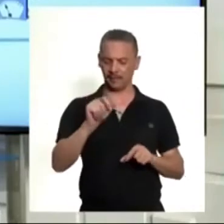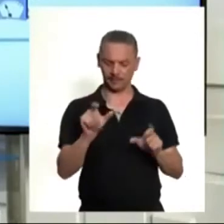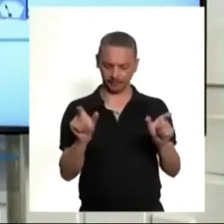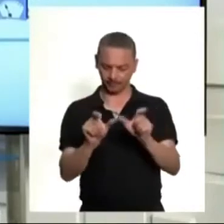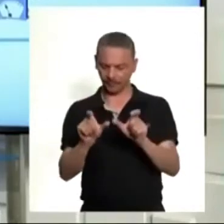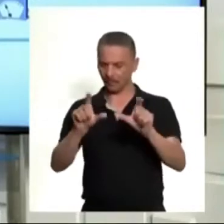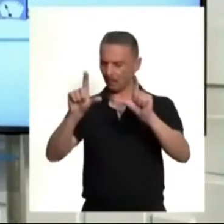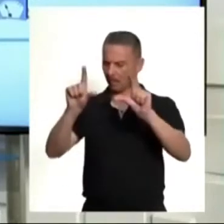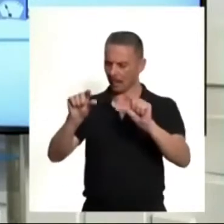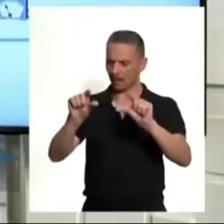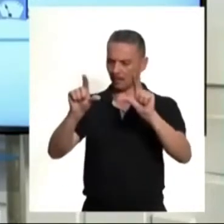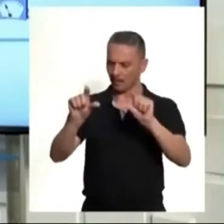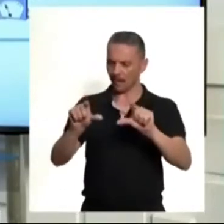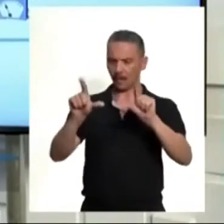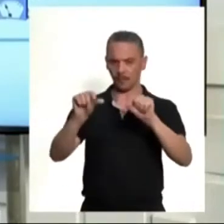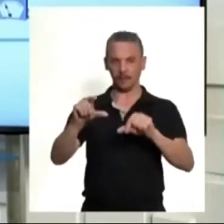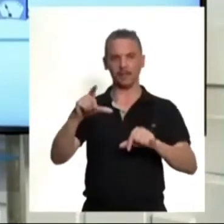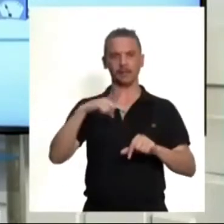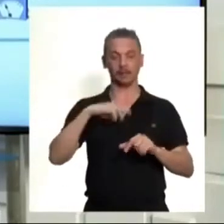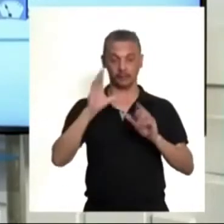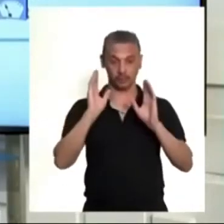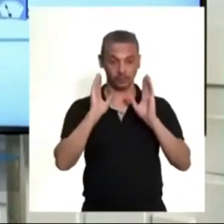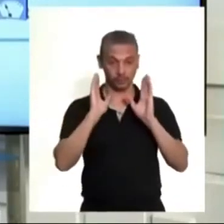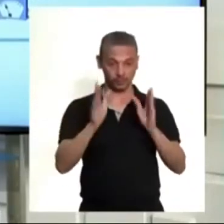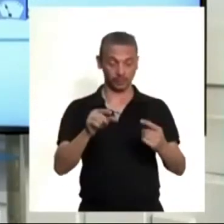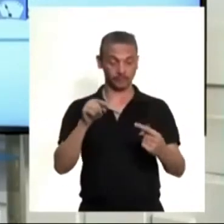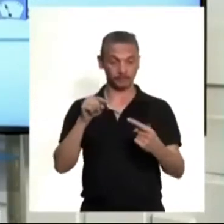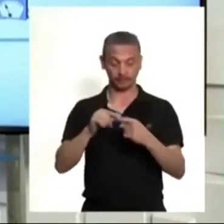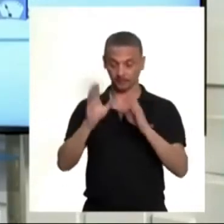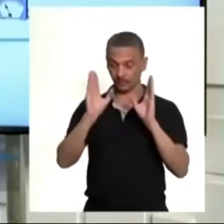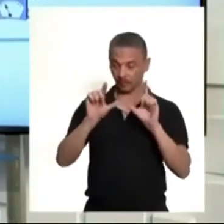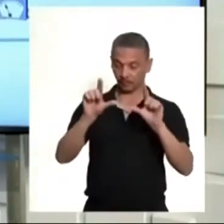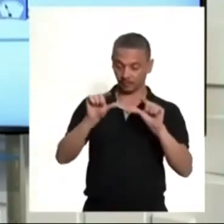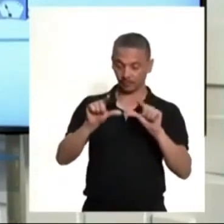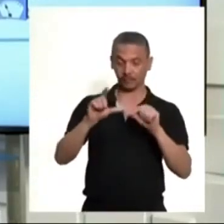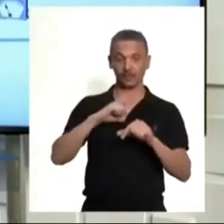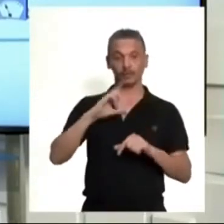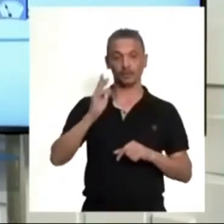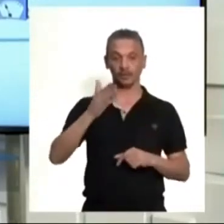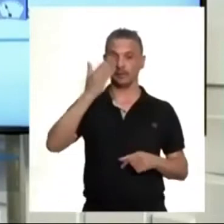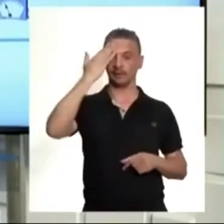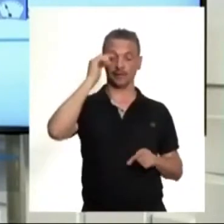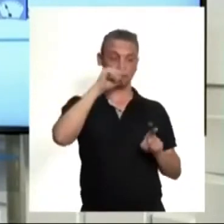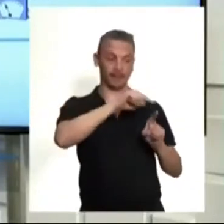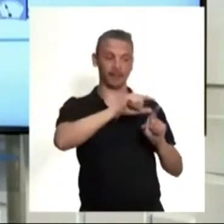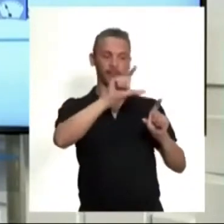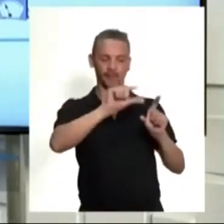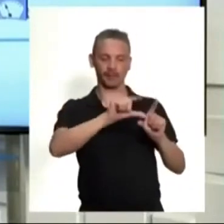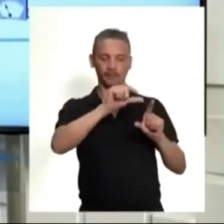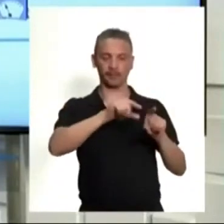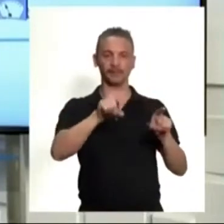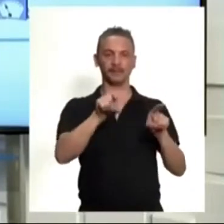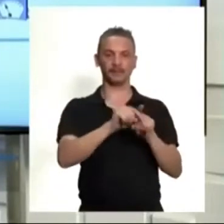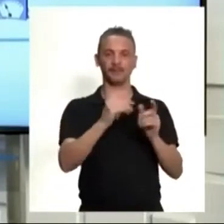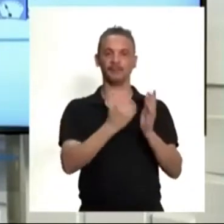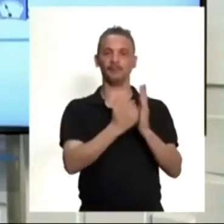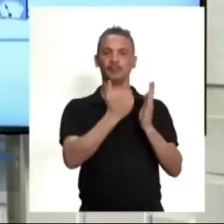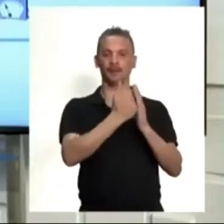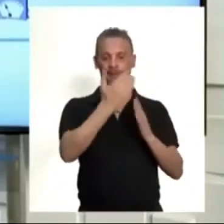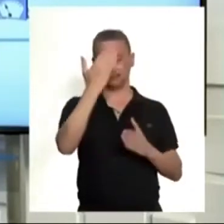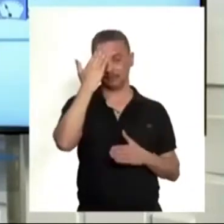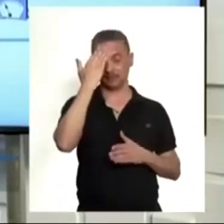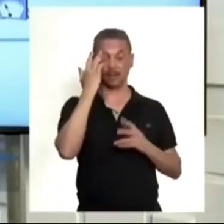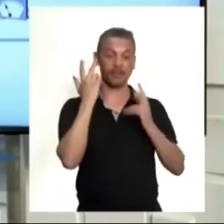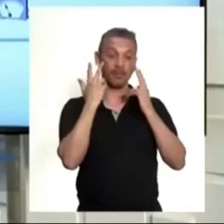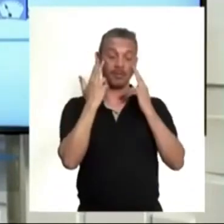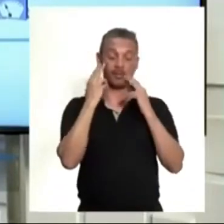sofrendo redução, ou seja, um cara recebendo elétrons, um metal, um eletrodo, você já sabe que ele tem um potencial de redução maior. Porque é uma coisa